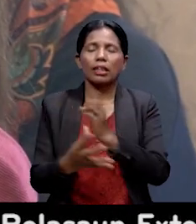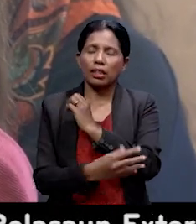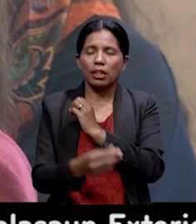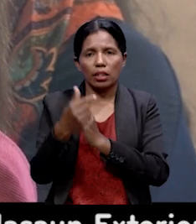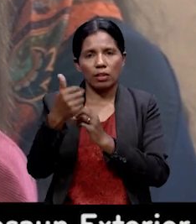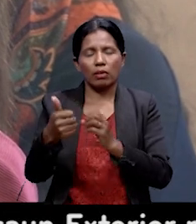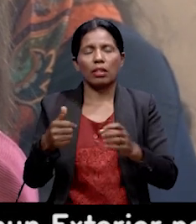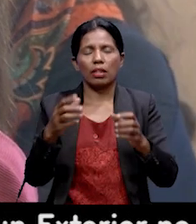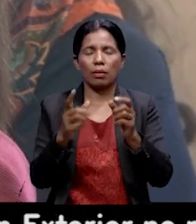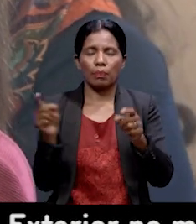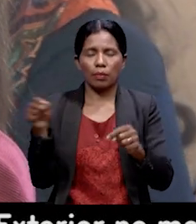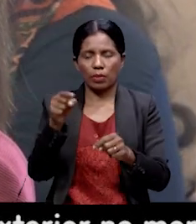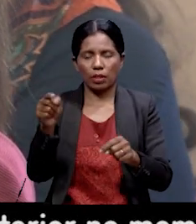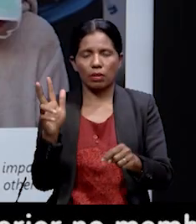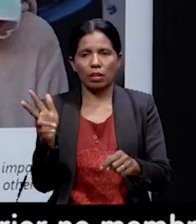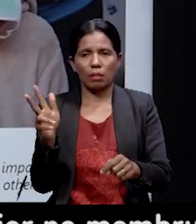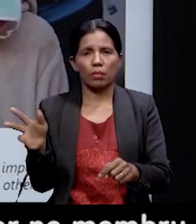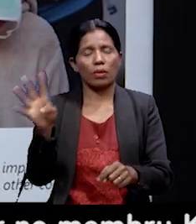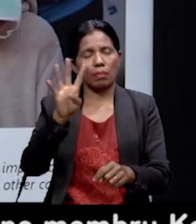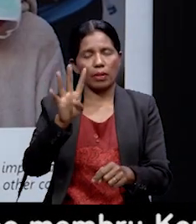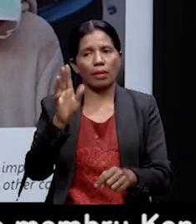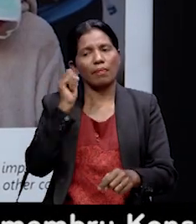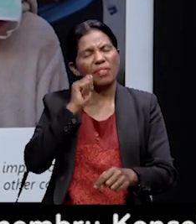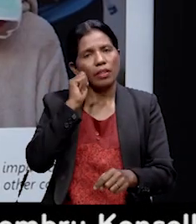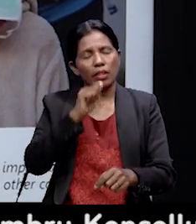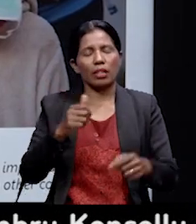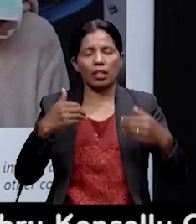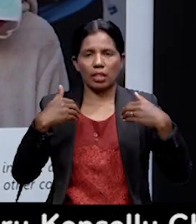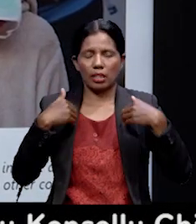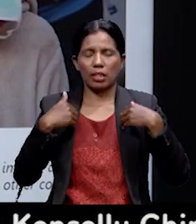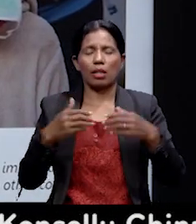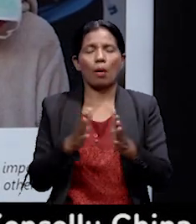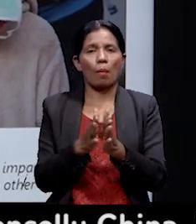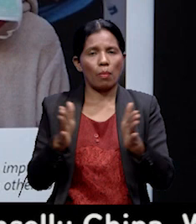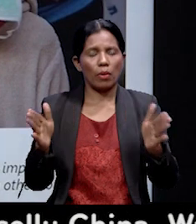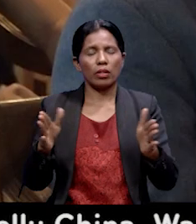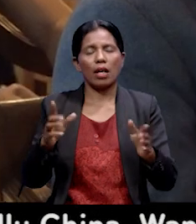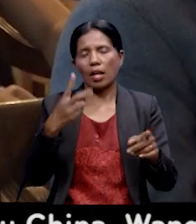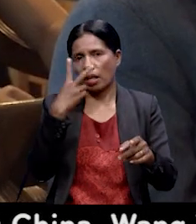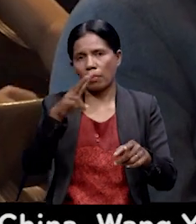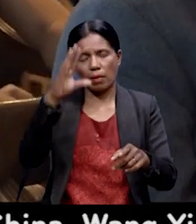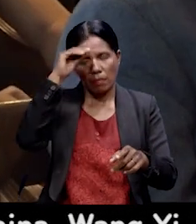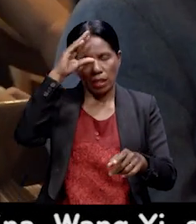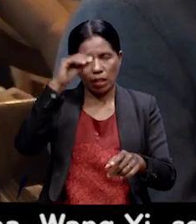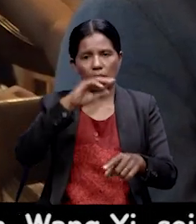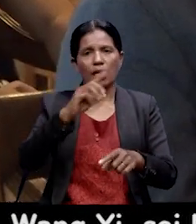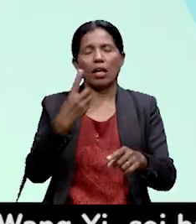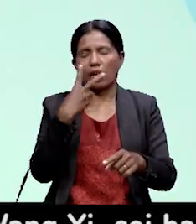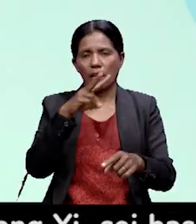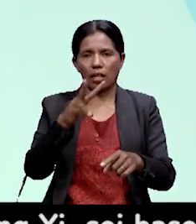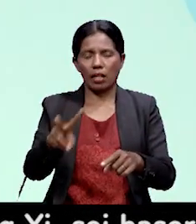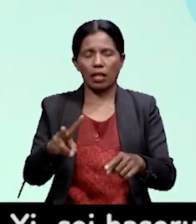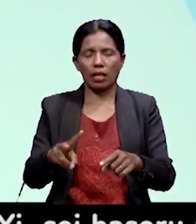tolo nulo recin hat ponto hat. Feto sira e a possibilidade de botliu do que mane sira ba categoria